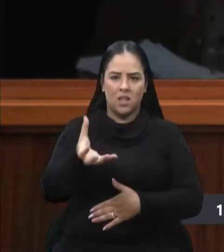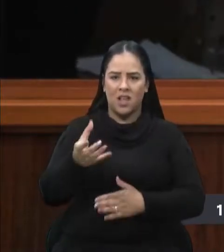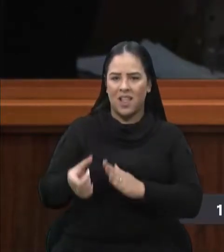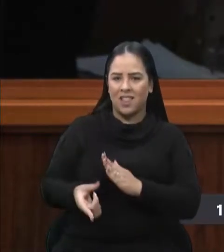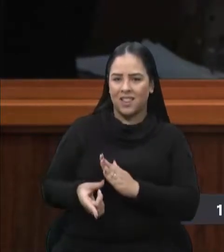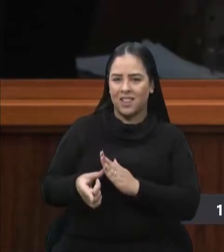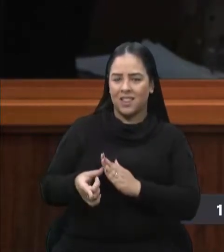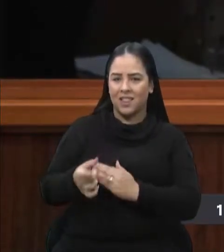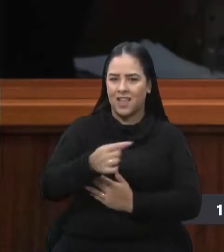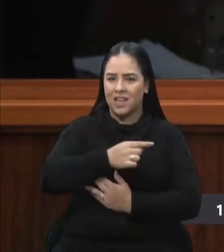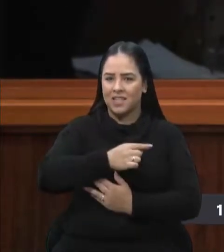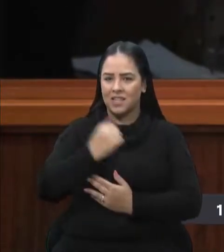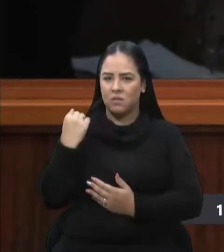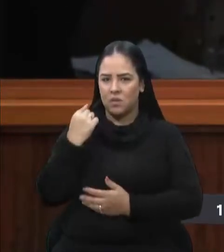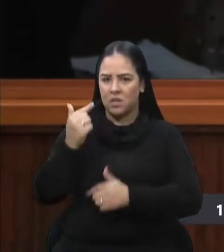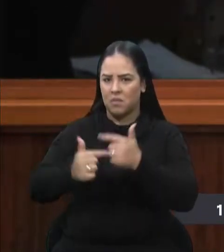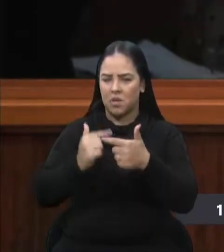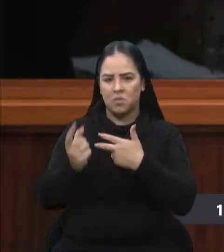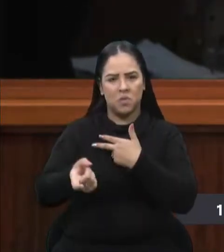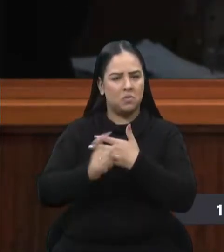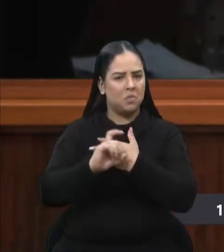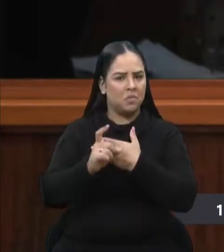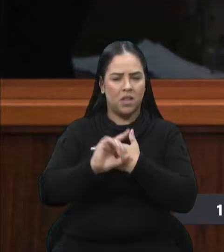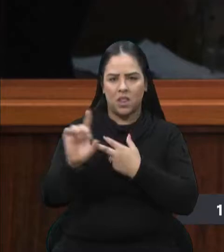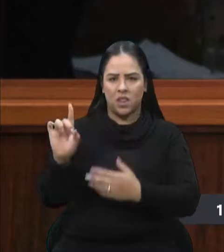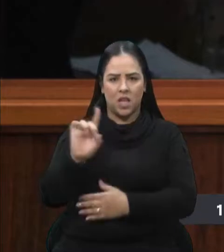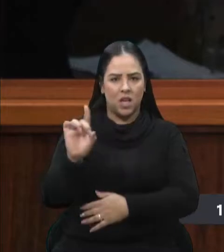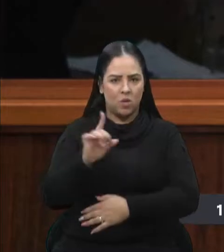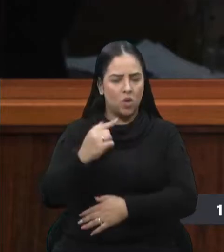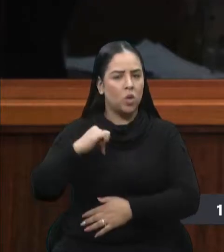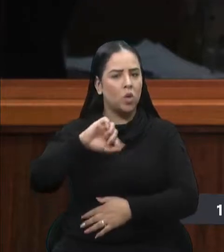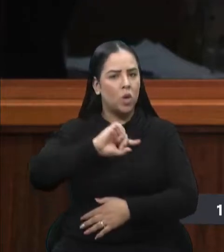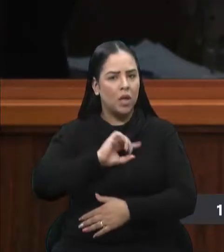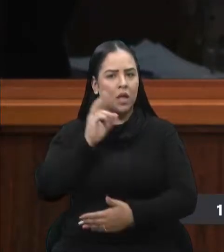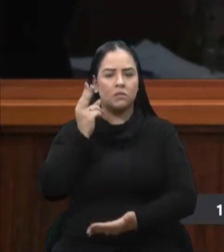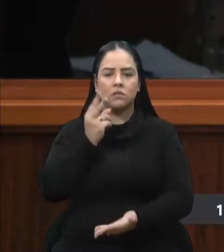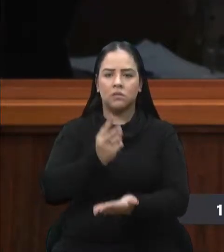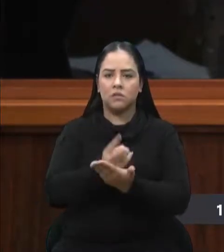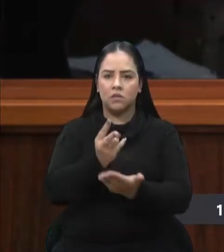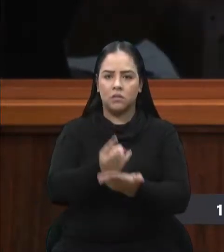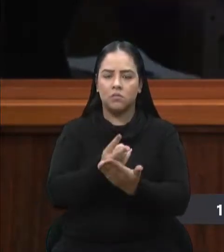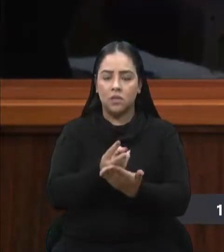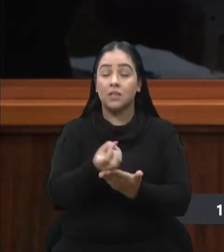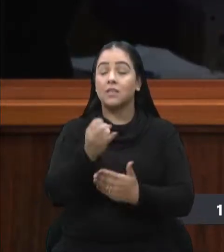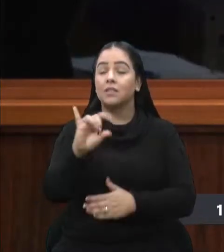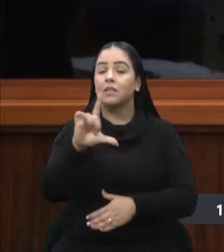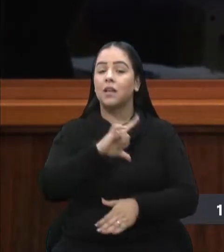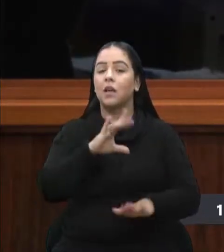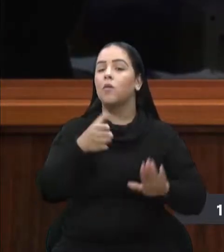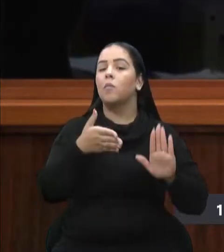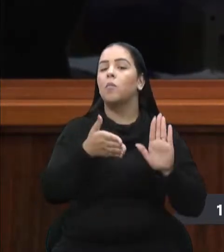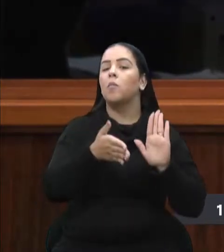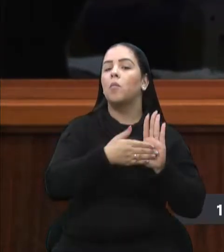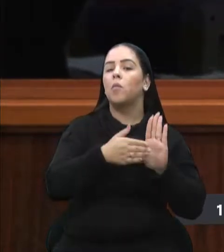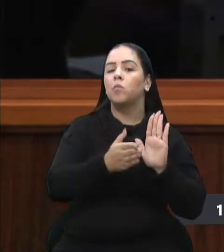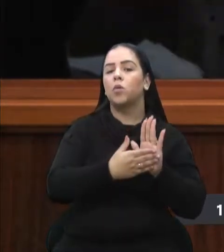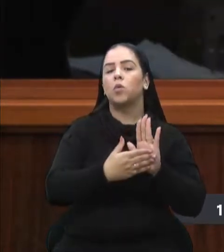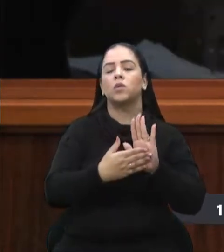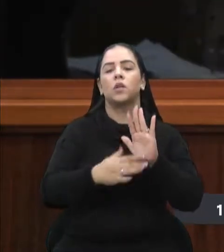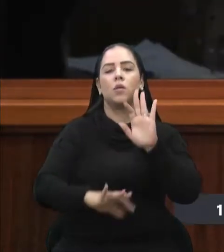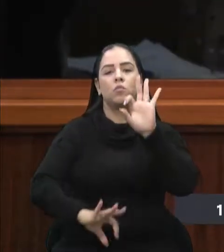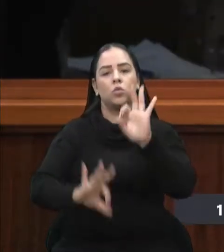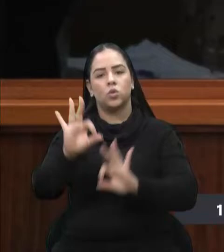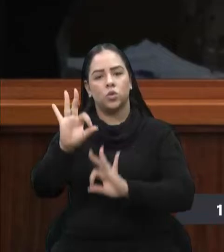atrasar o trabalho do Executivo. Muito pelo contrário. Nós sempre, quando as propostas, quando os projetos de